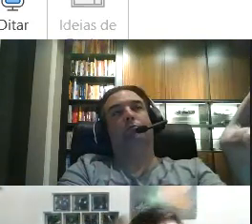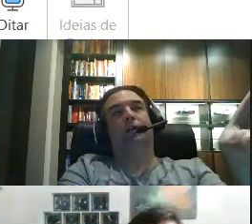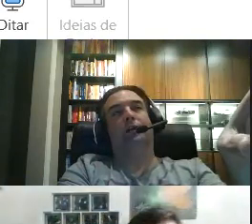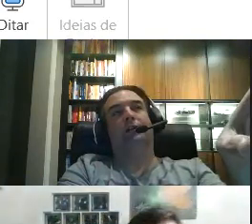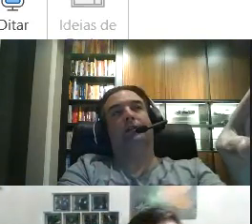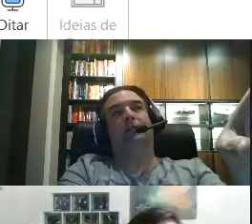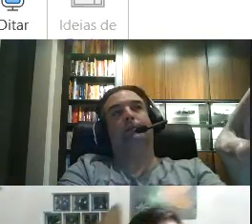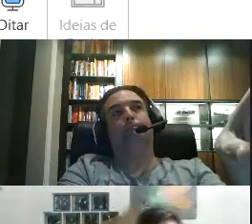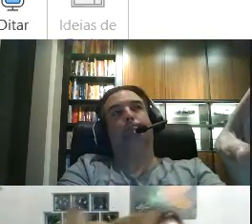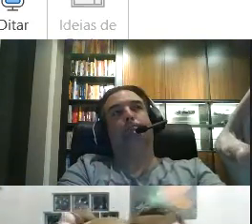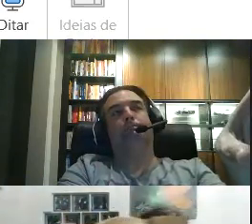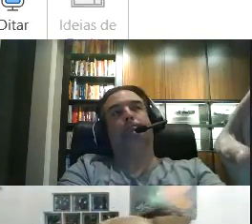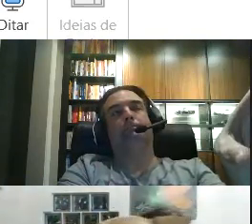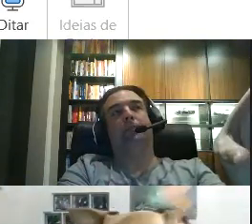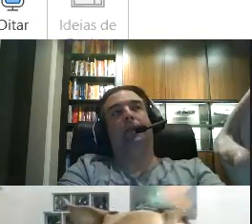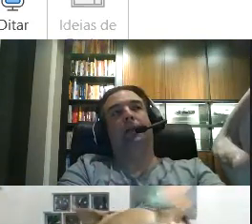acontecendo com as